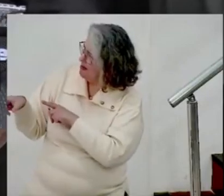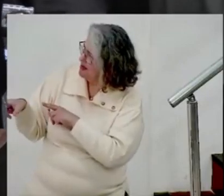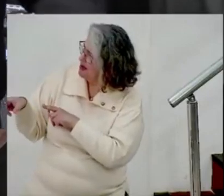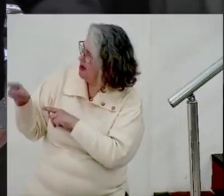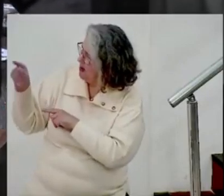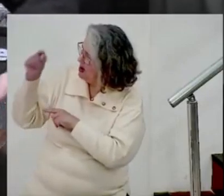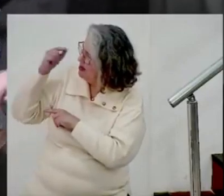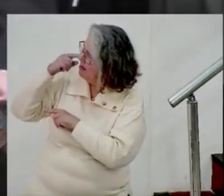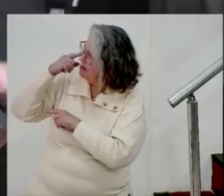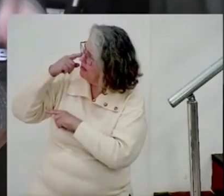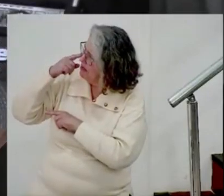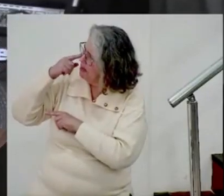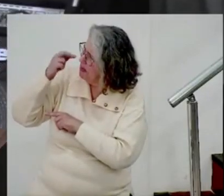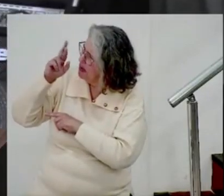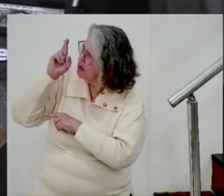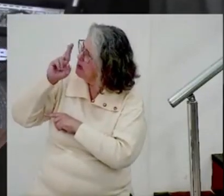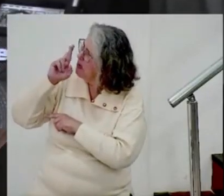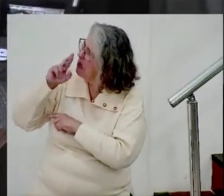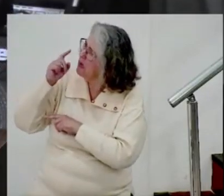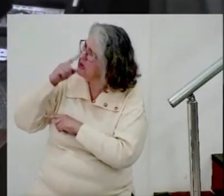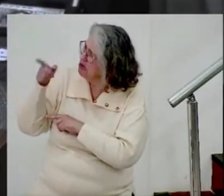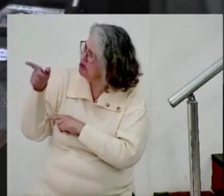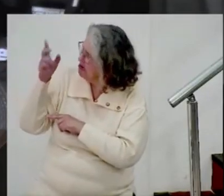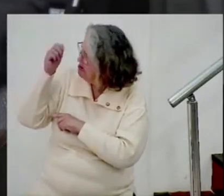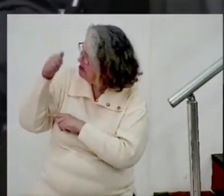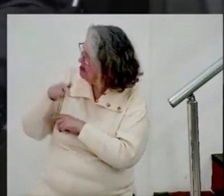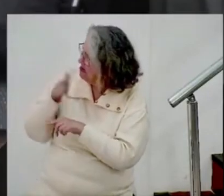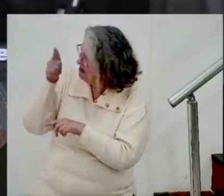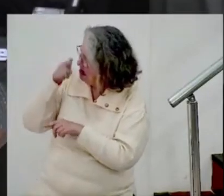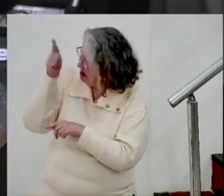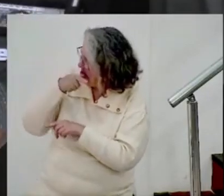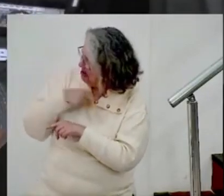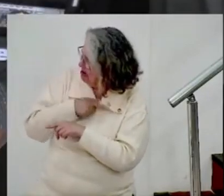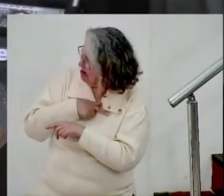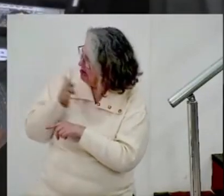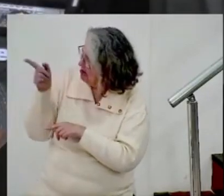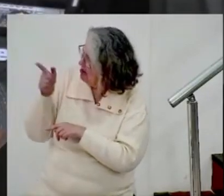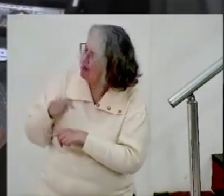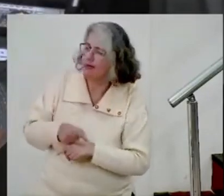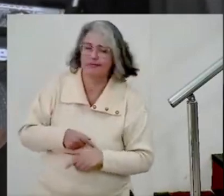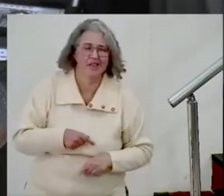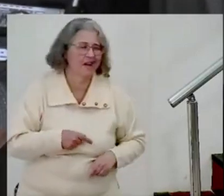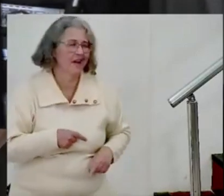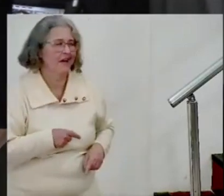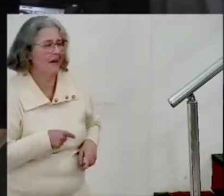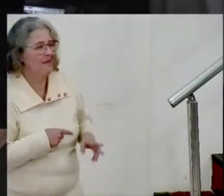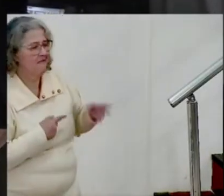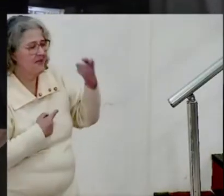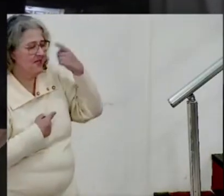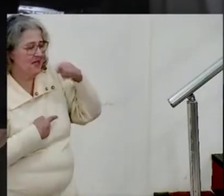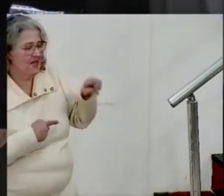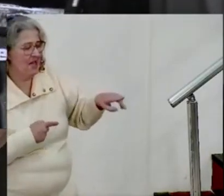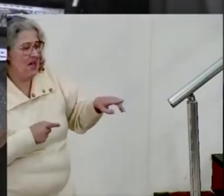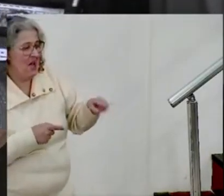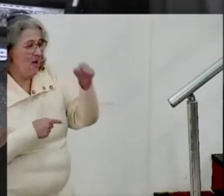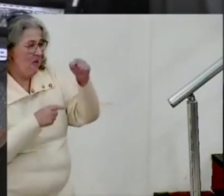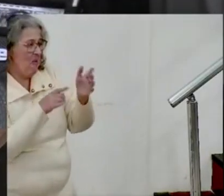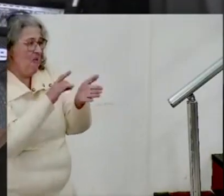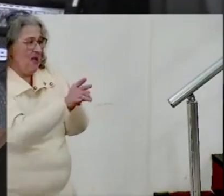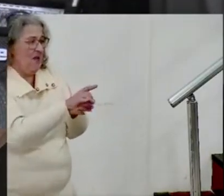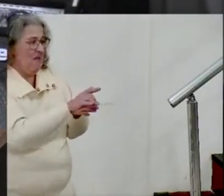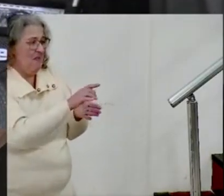história. E ele diz assim, eu destruí 46 cidades fortificadas de Judá. Verdade. E eu